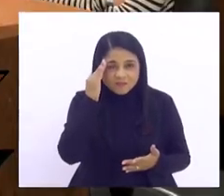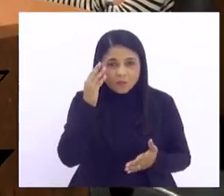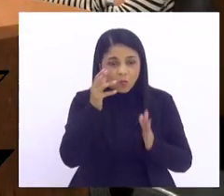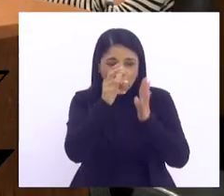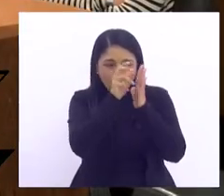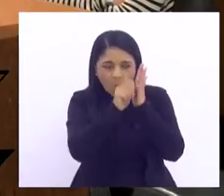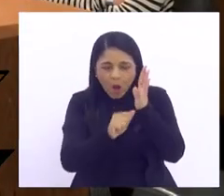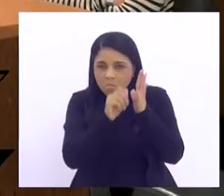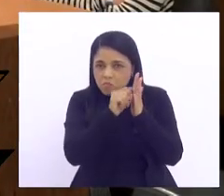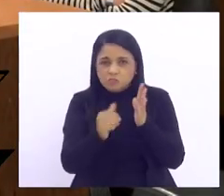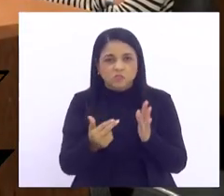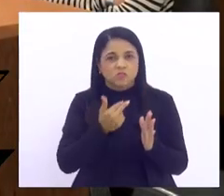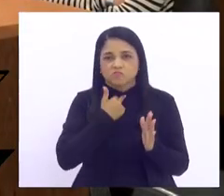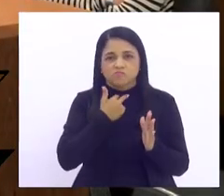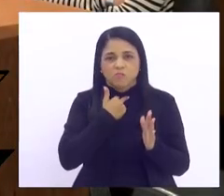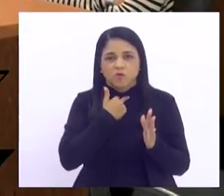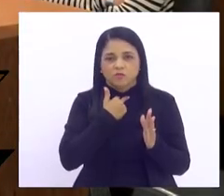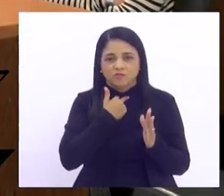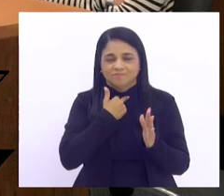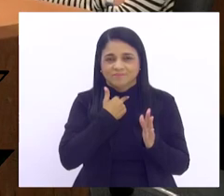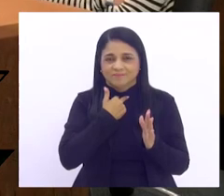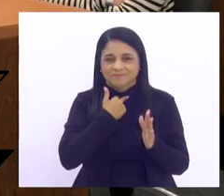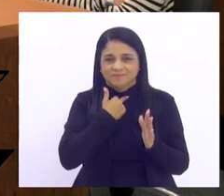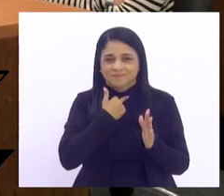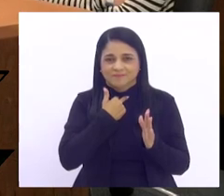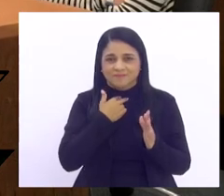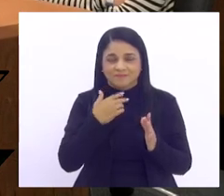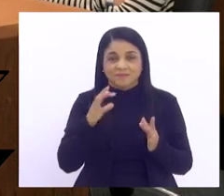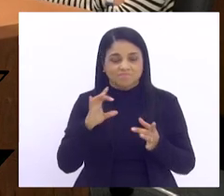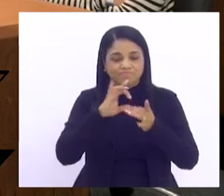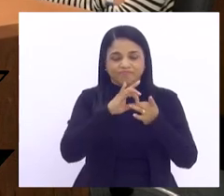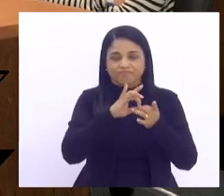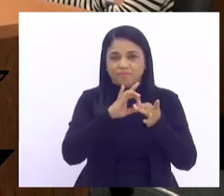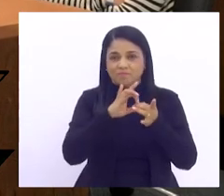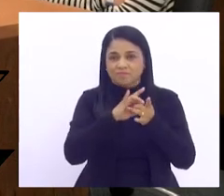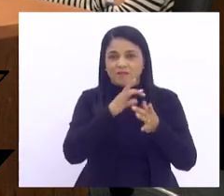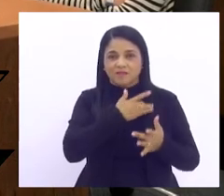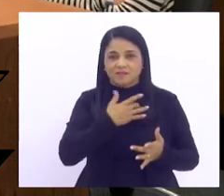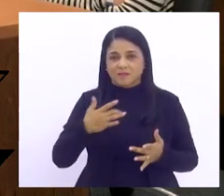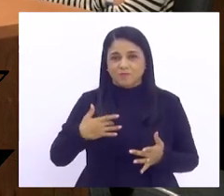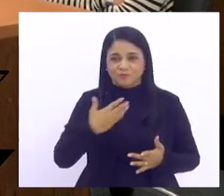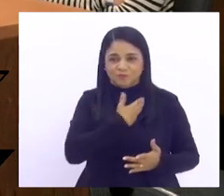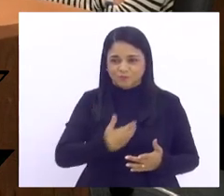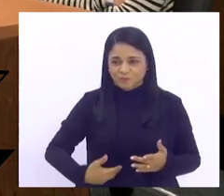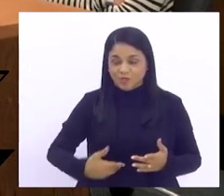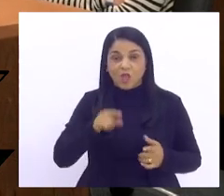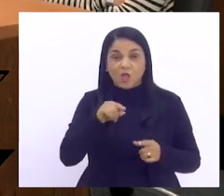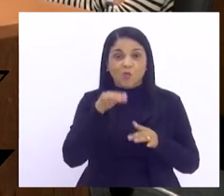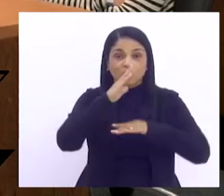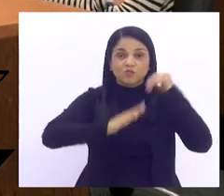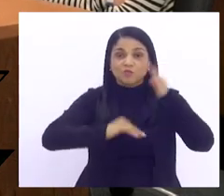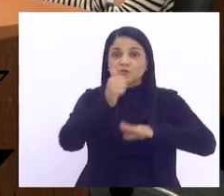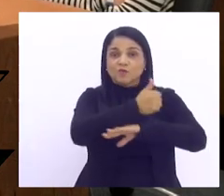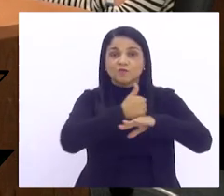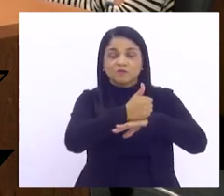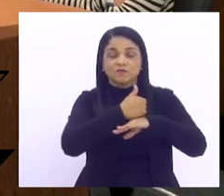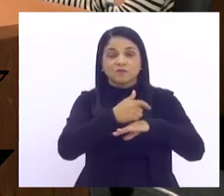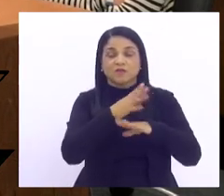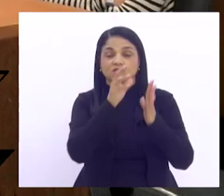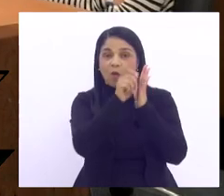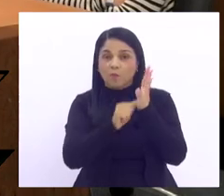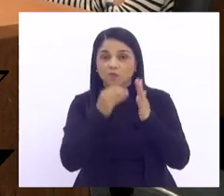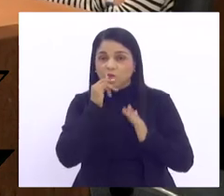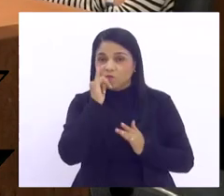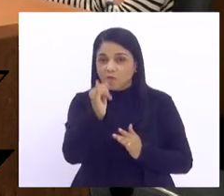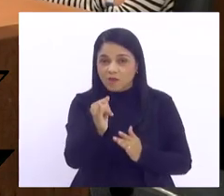aborto pode ser uma questão de saúde pública? Mas é o slogan dos abortistas. E, para eles, dizer que o aborto não é uma questão de saúde pública